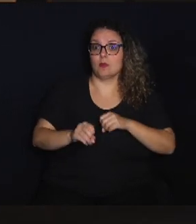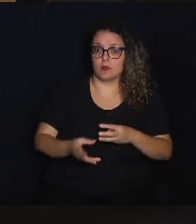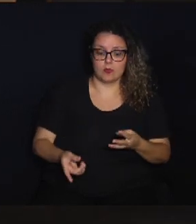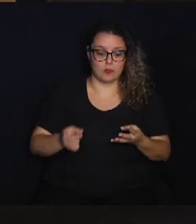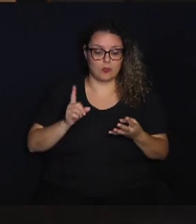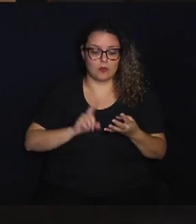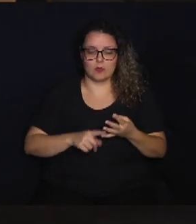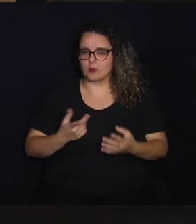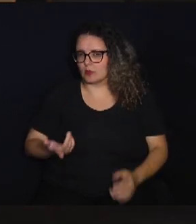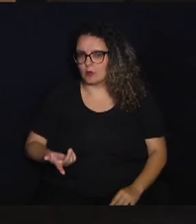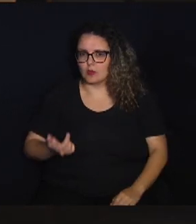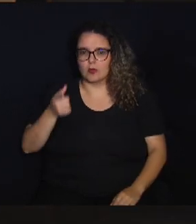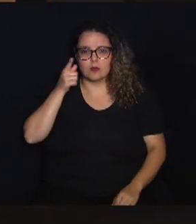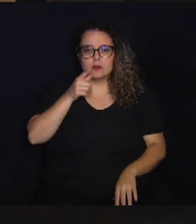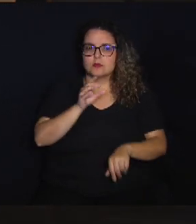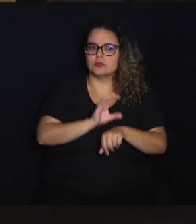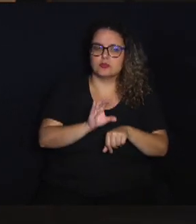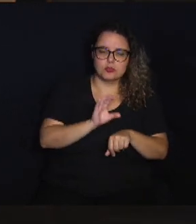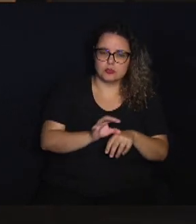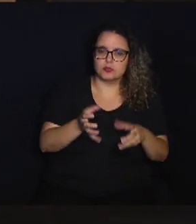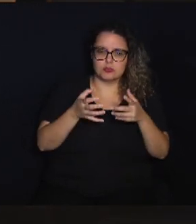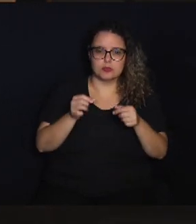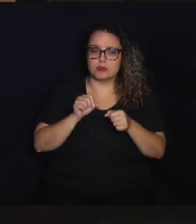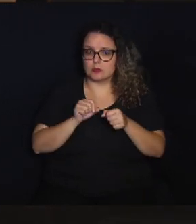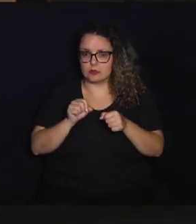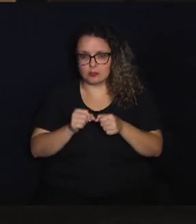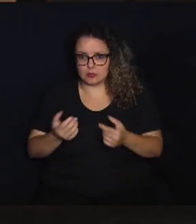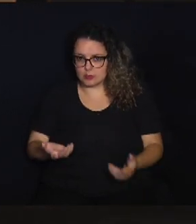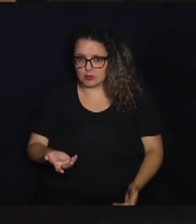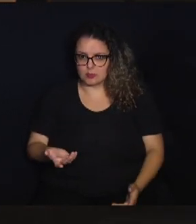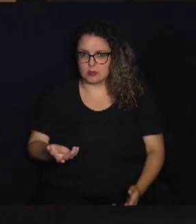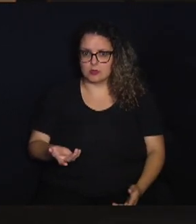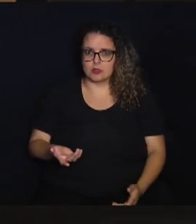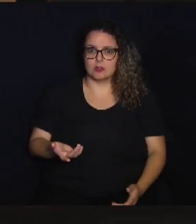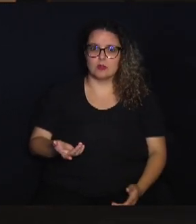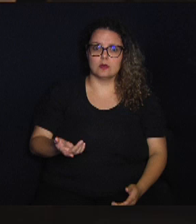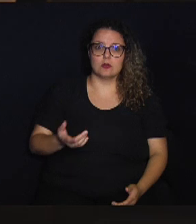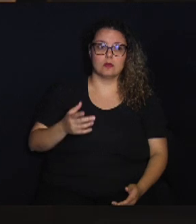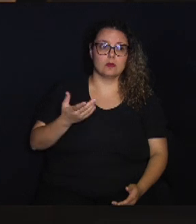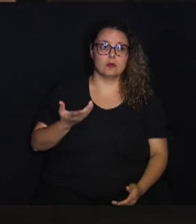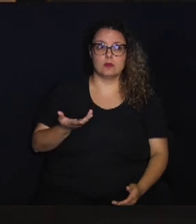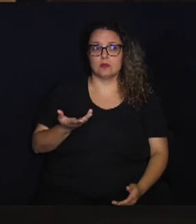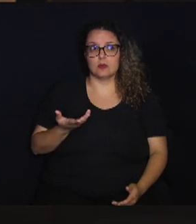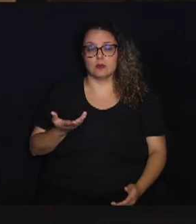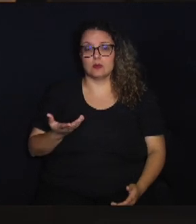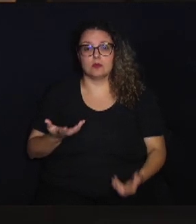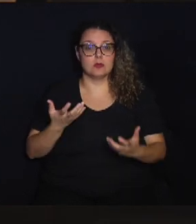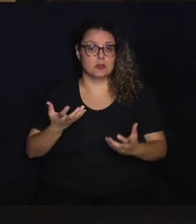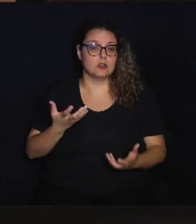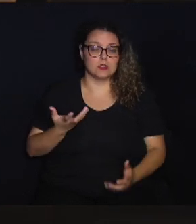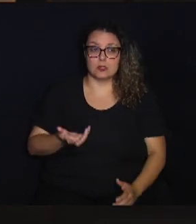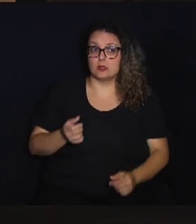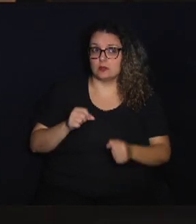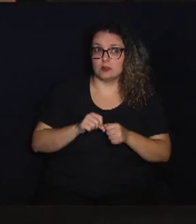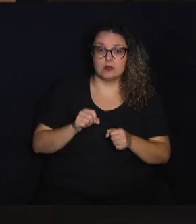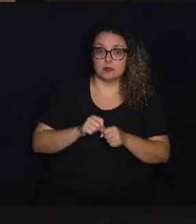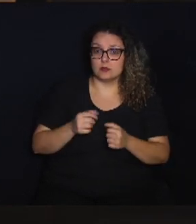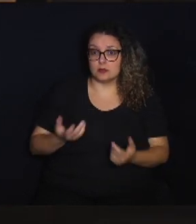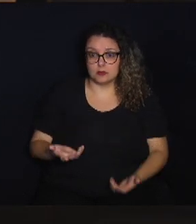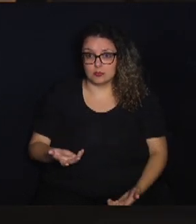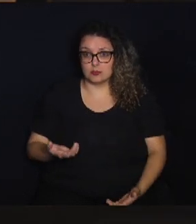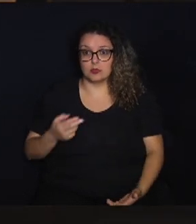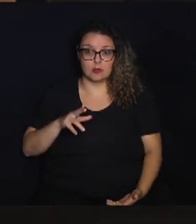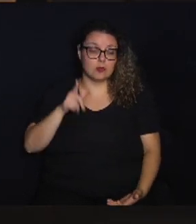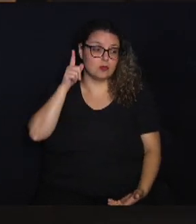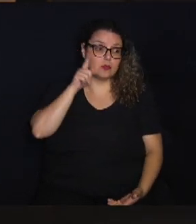conseguiu fazer um curso que você gostaria de ter feito? Você gostaria de fazer ou conseguiu